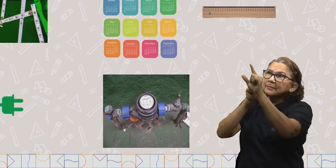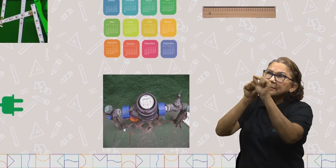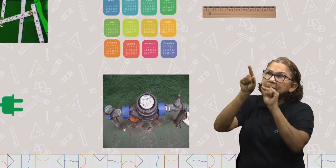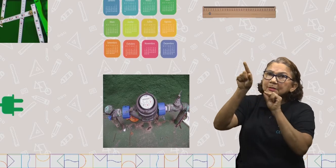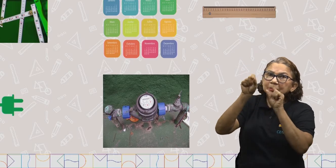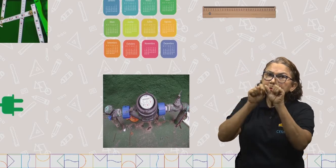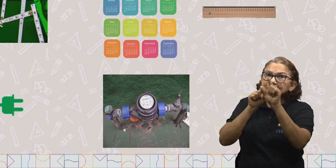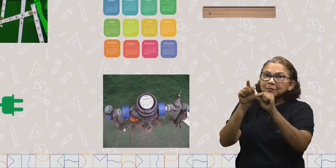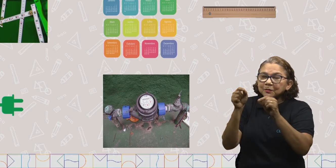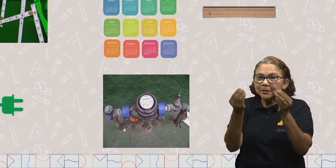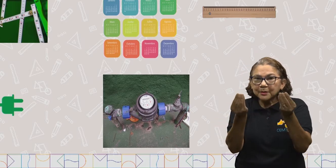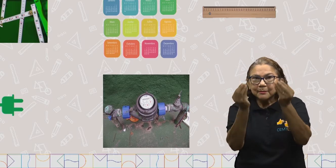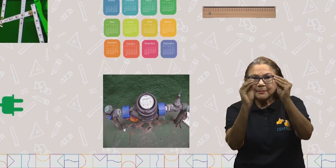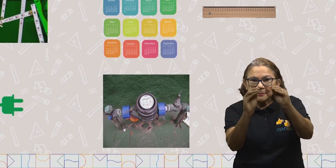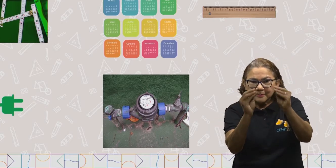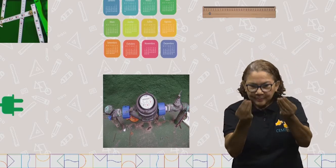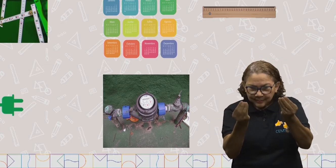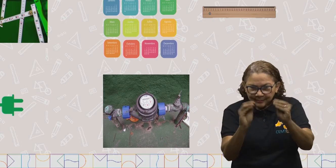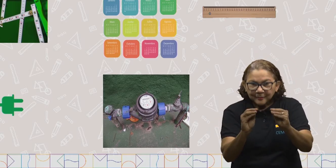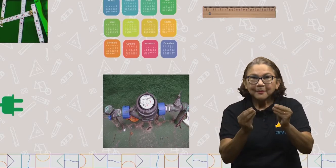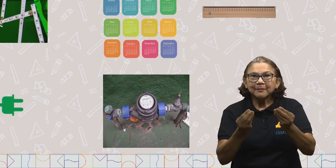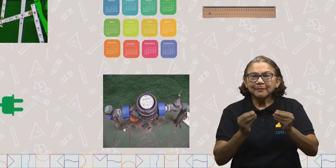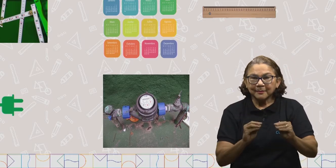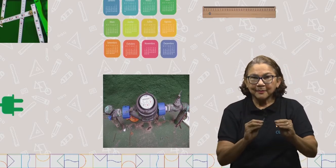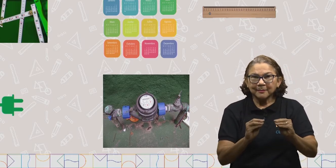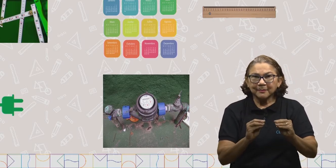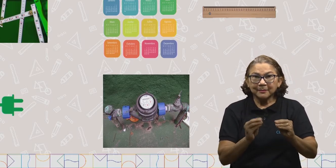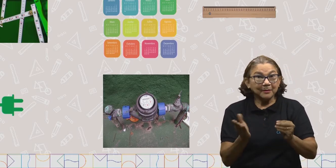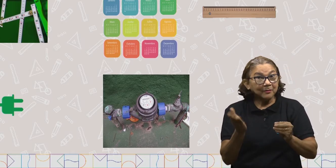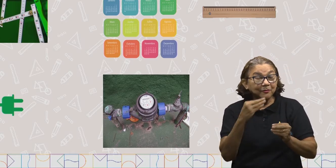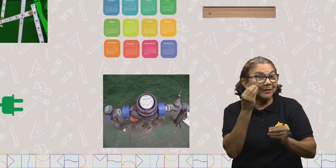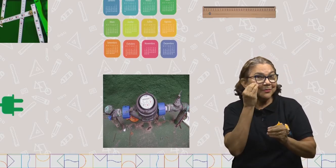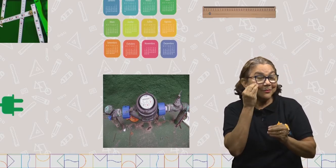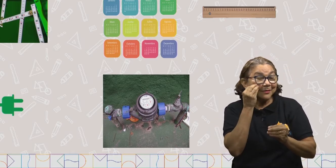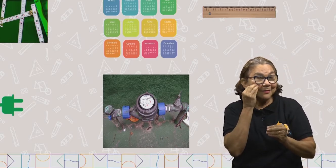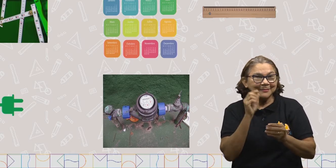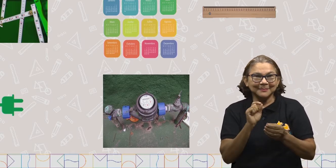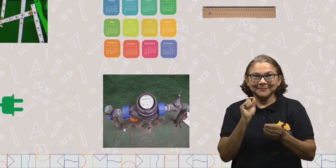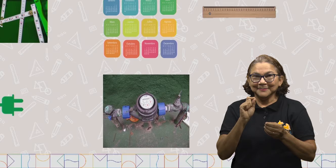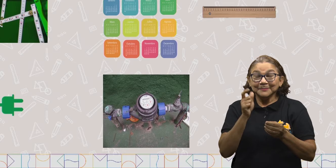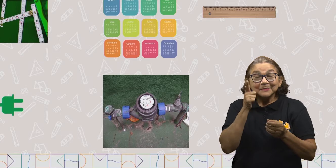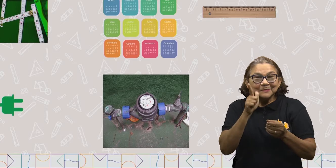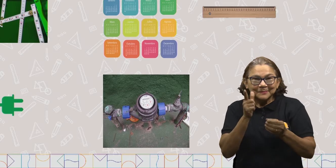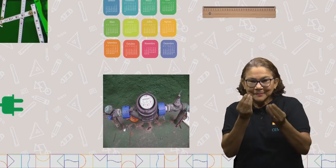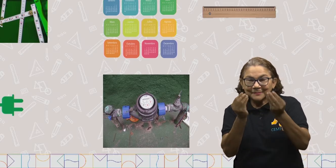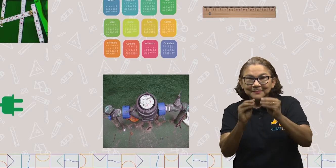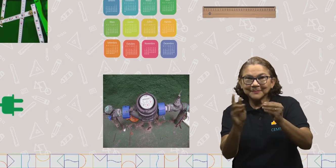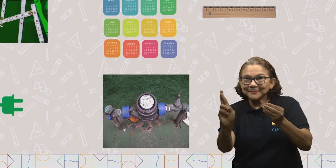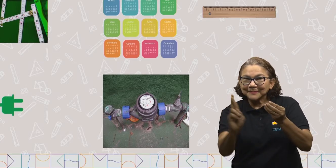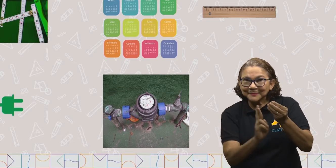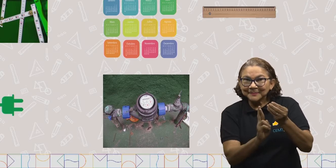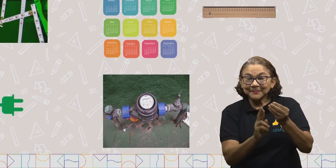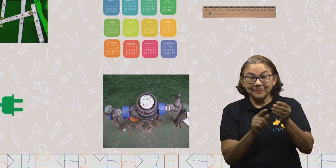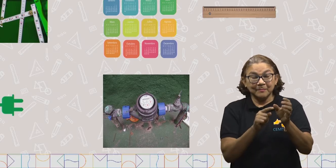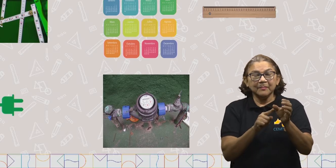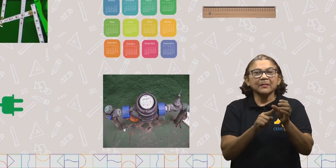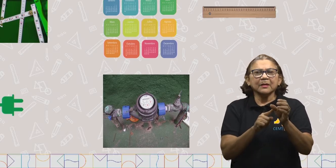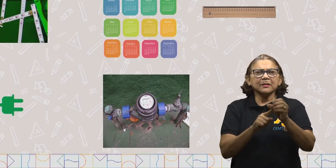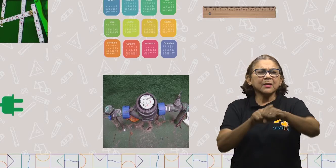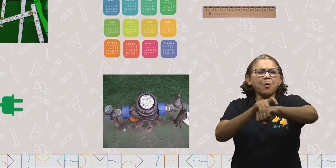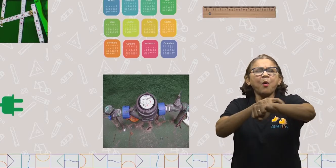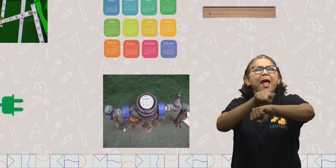letra A, B ou C para cada um dos instrumentos. Vamos lá responder? No relógio, qual